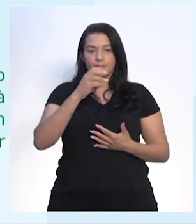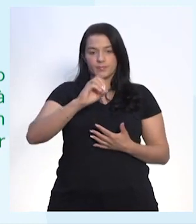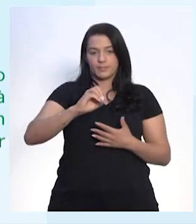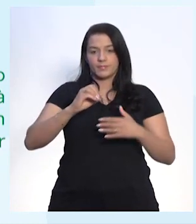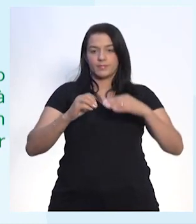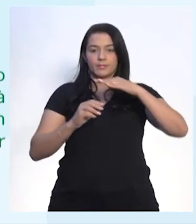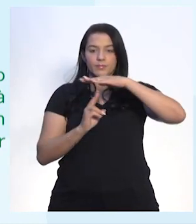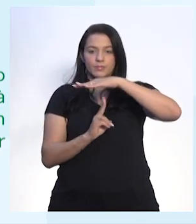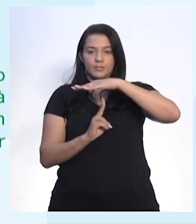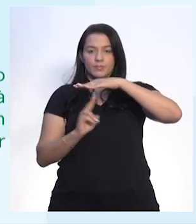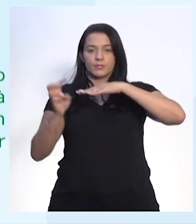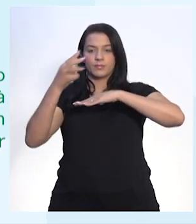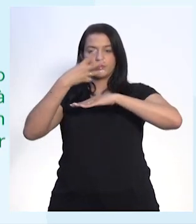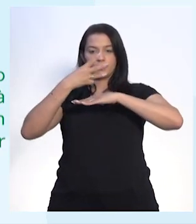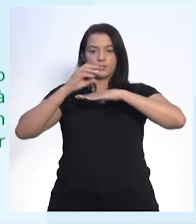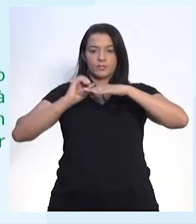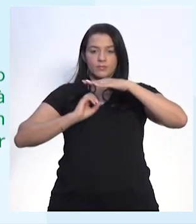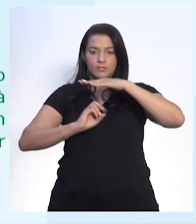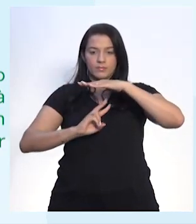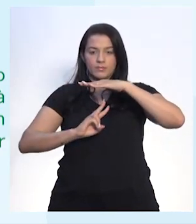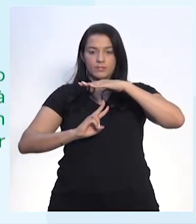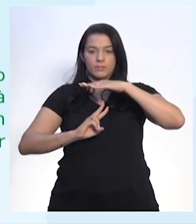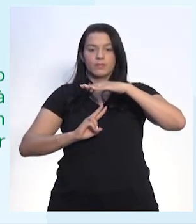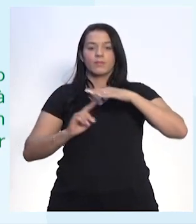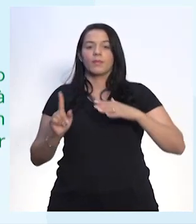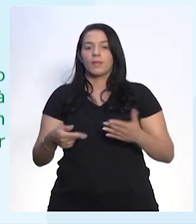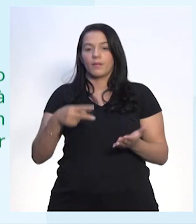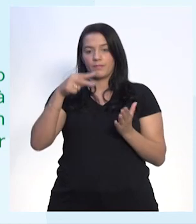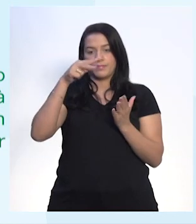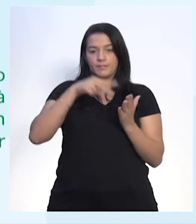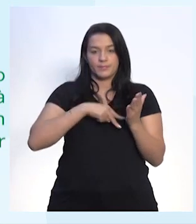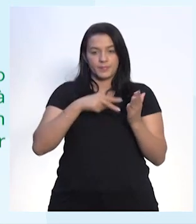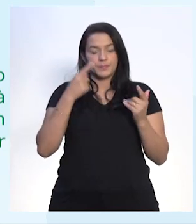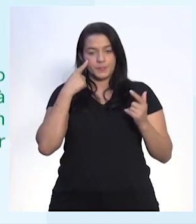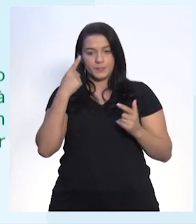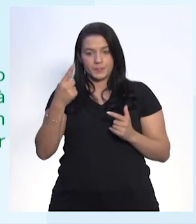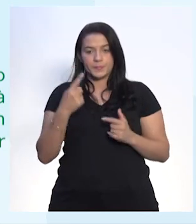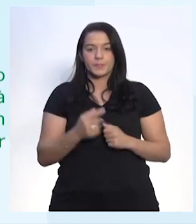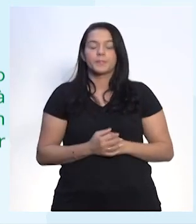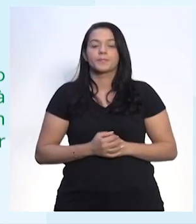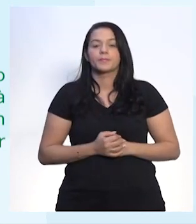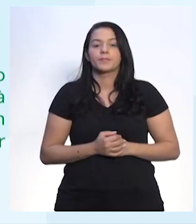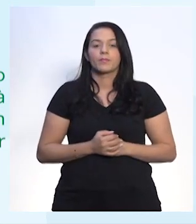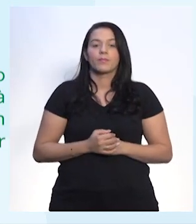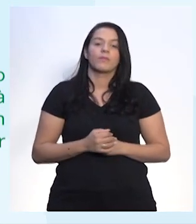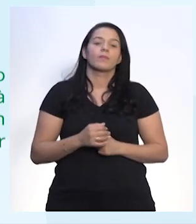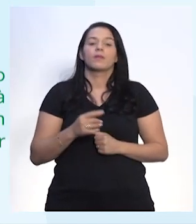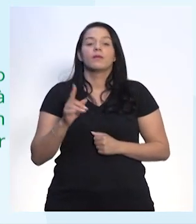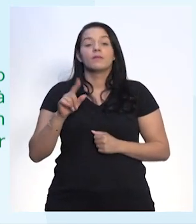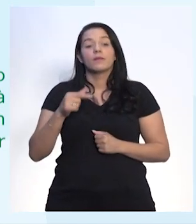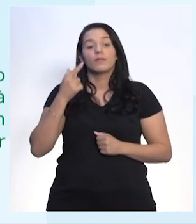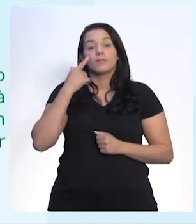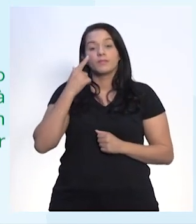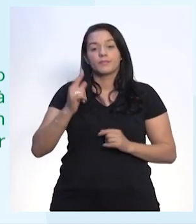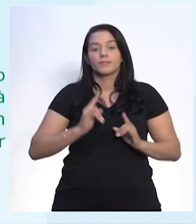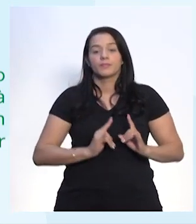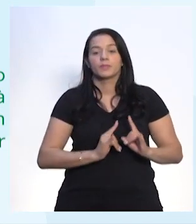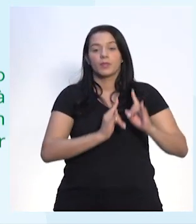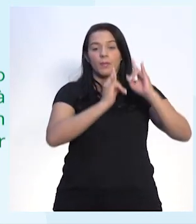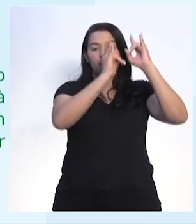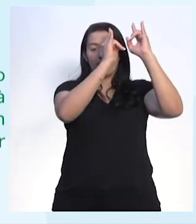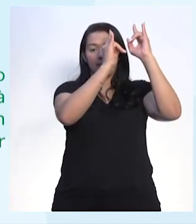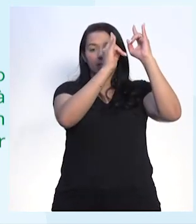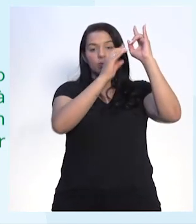2H sobre 1,8, eu vou ler a resposta da seguinte ideia. Então, observa que a sombra projetada pelo prédio